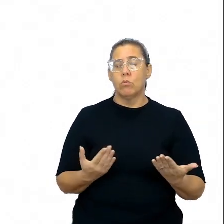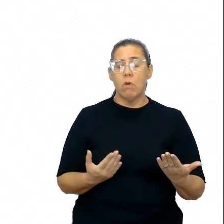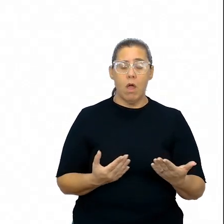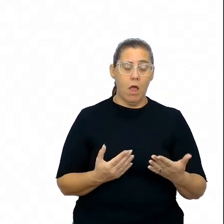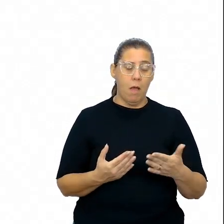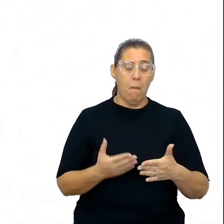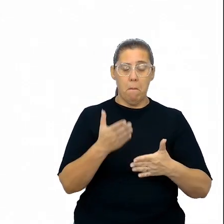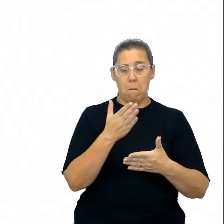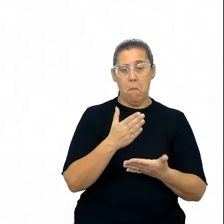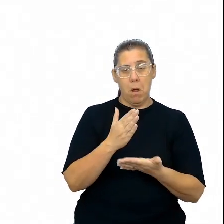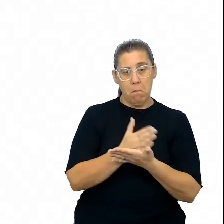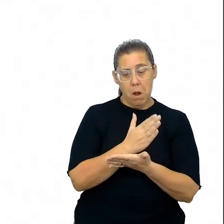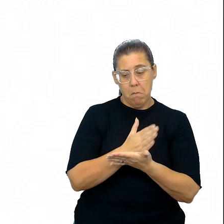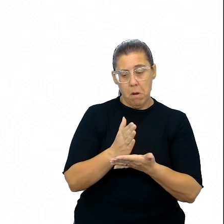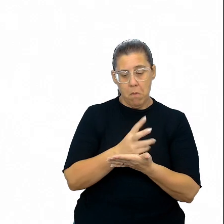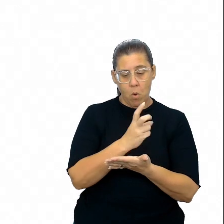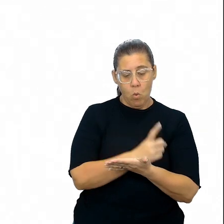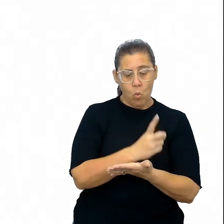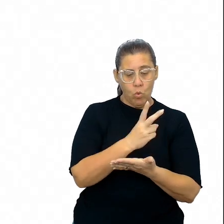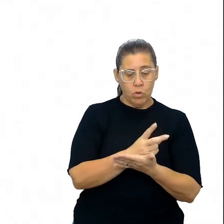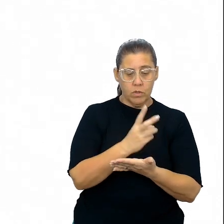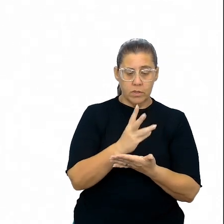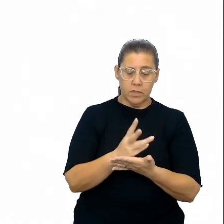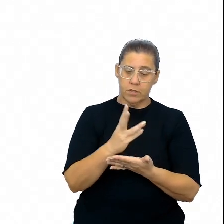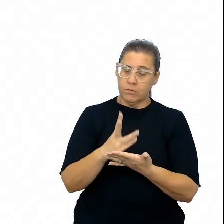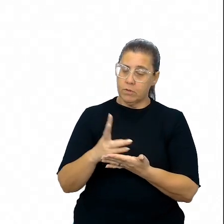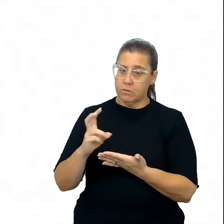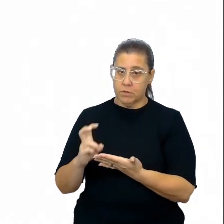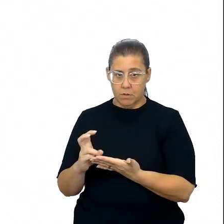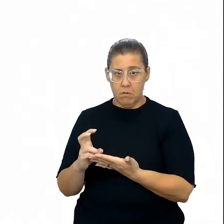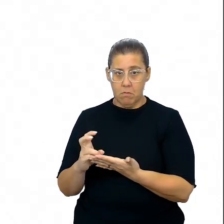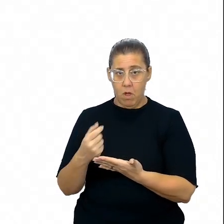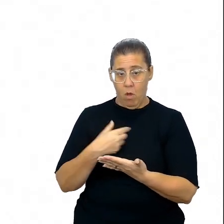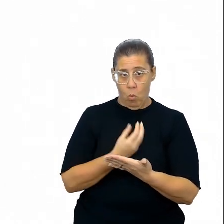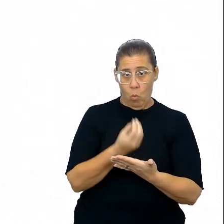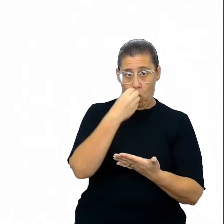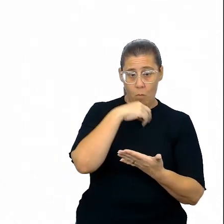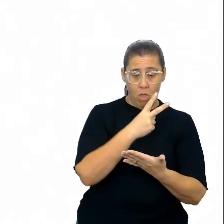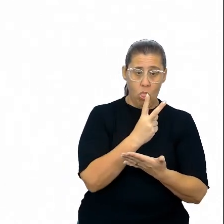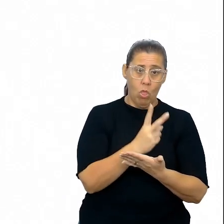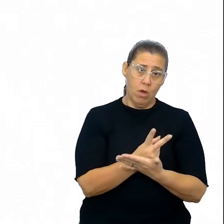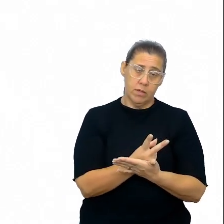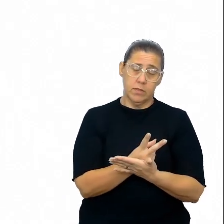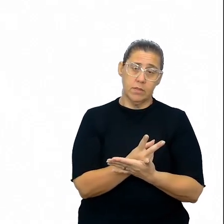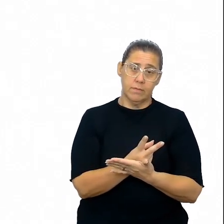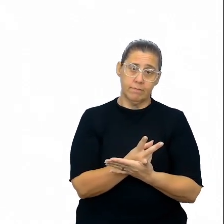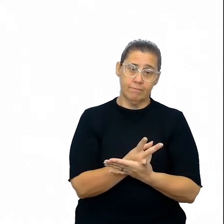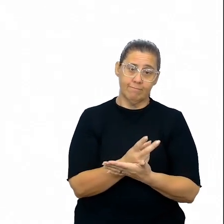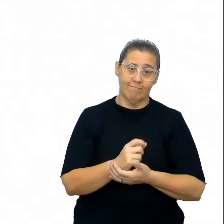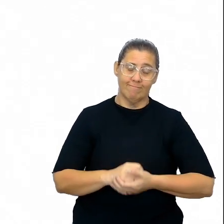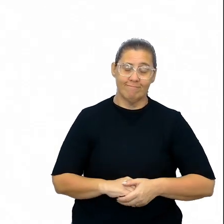2 partes, uma coisa que foi dividida em 5. Então, isso é o significado de parte todo. Bom,